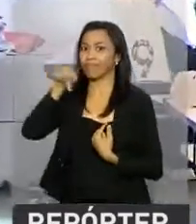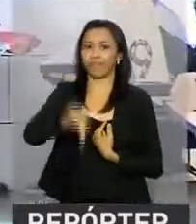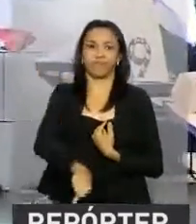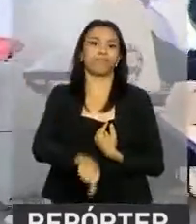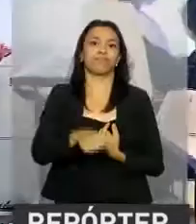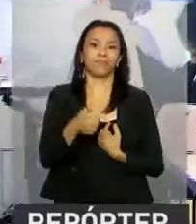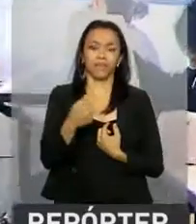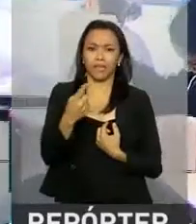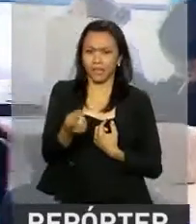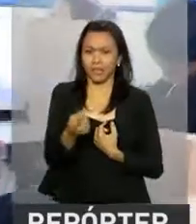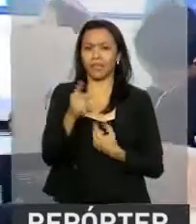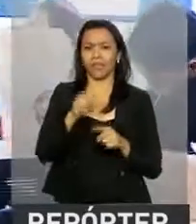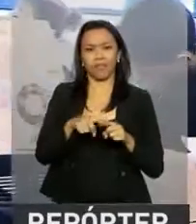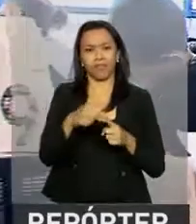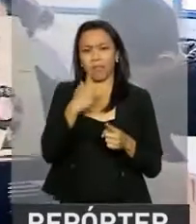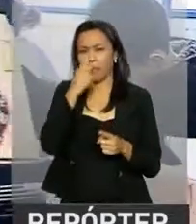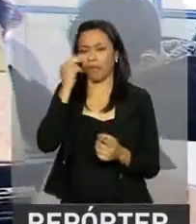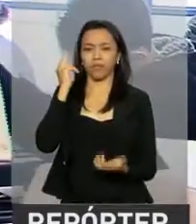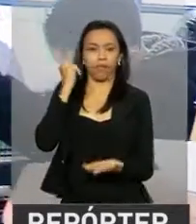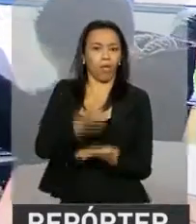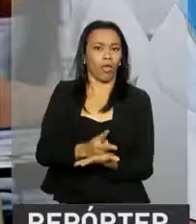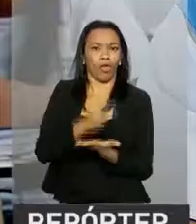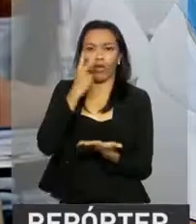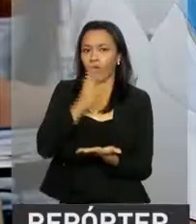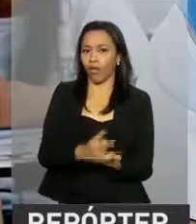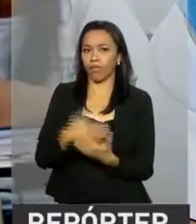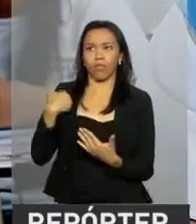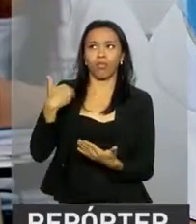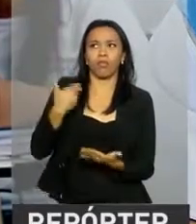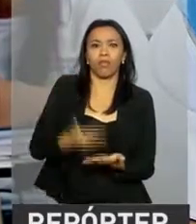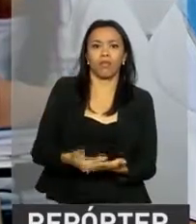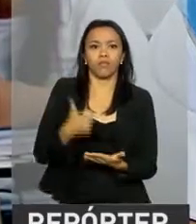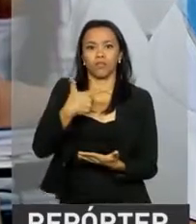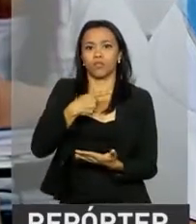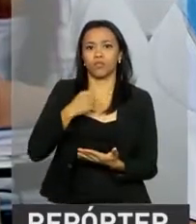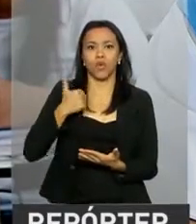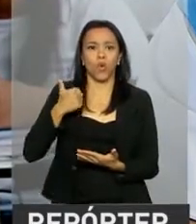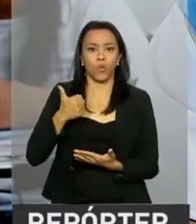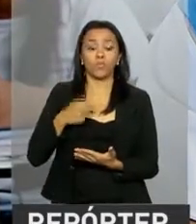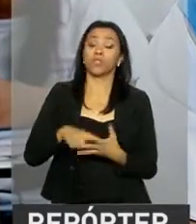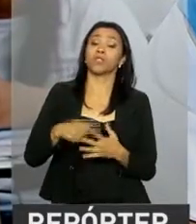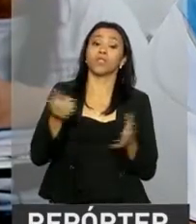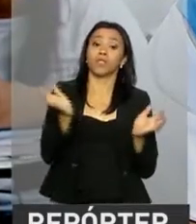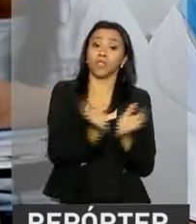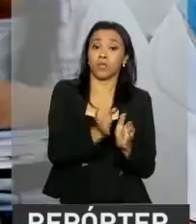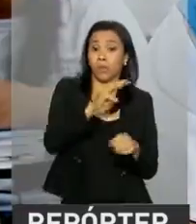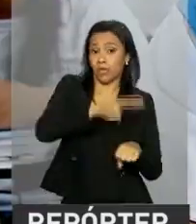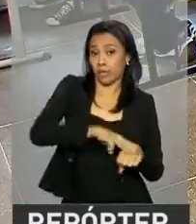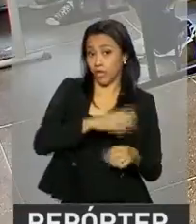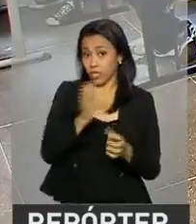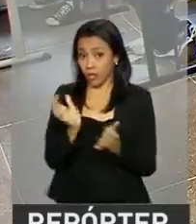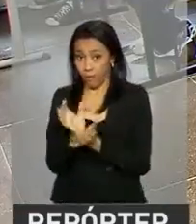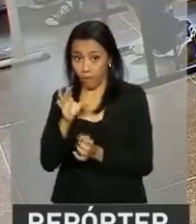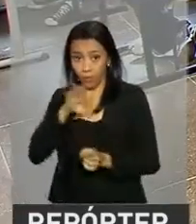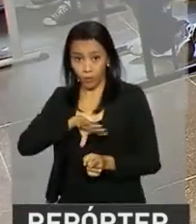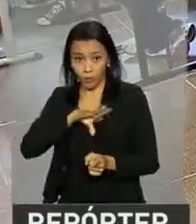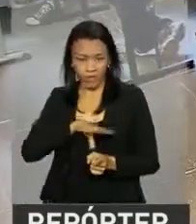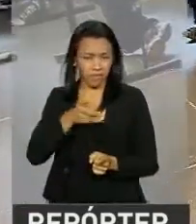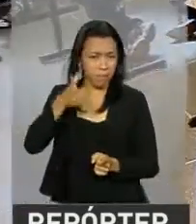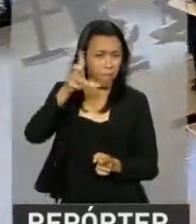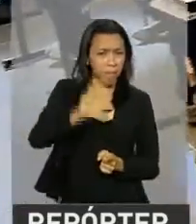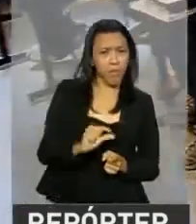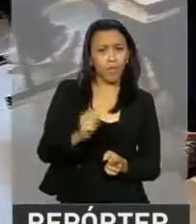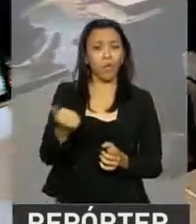crítica, com o índice estagnado desde 2011. O desempenho dos alunos em português e matemática, por exemplo, é menor hoje do